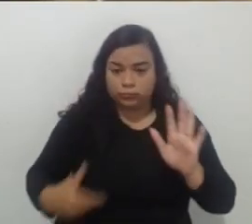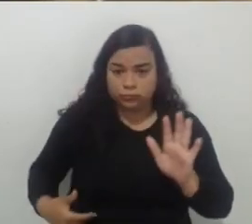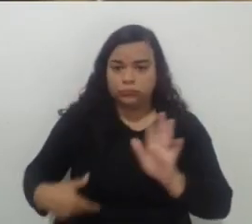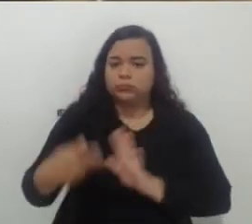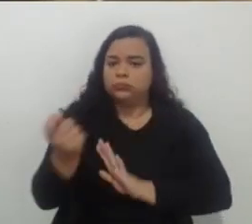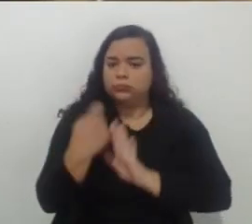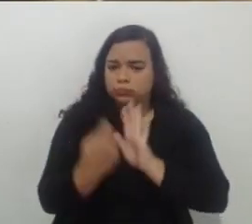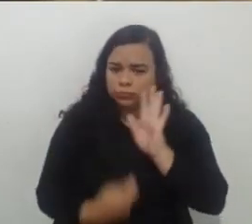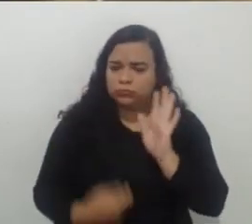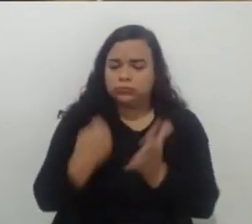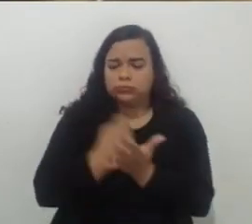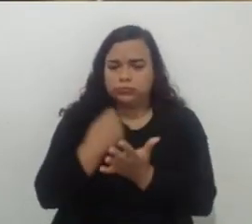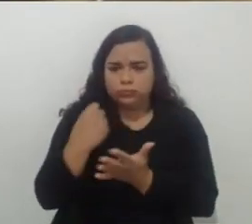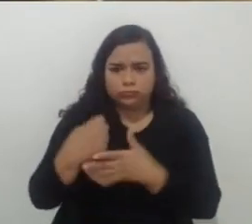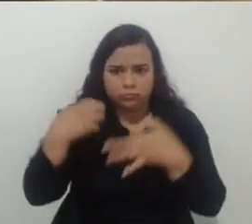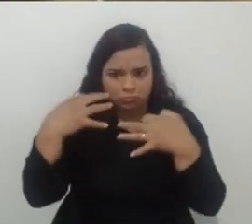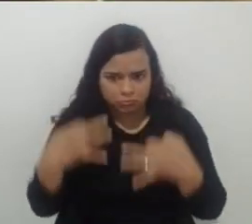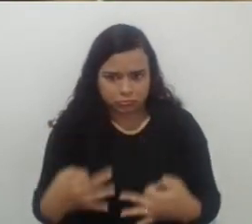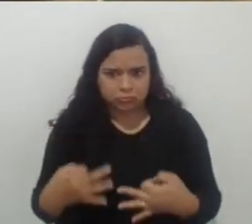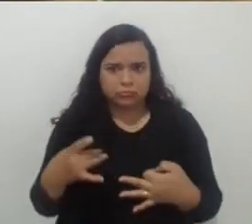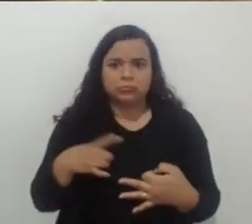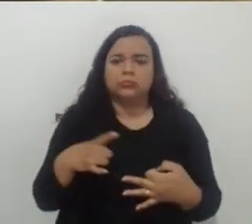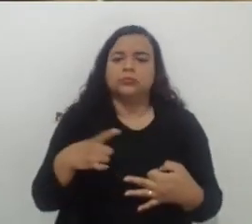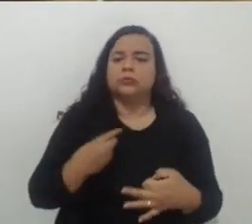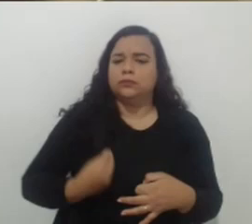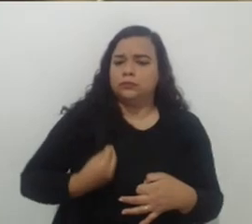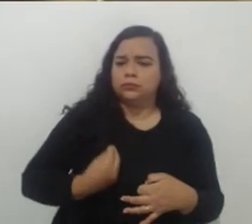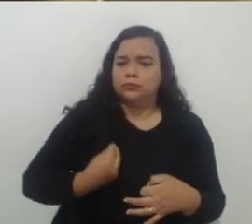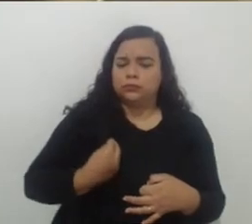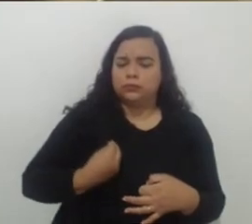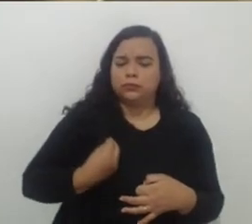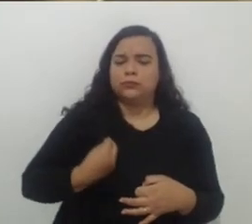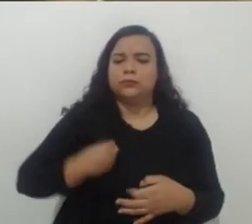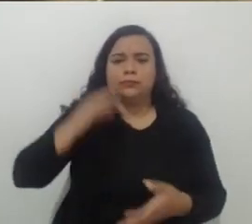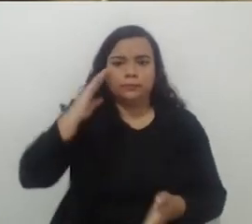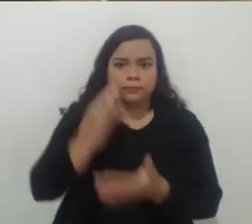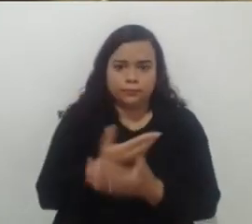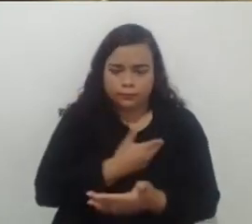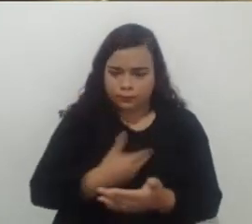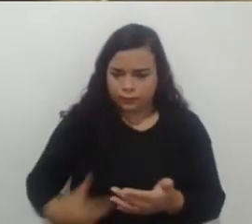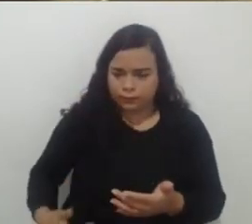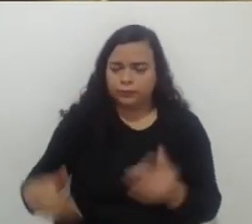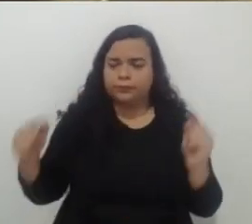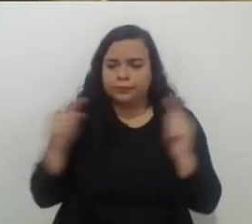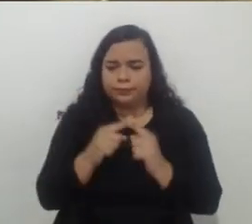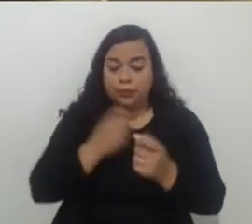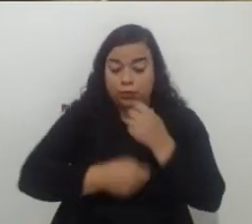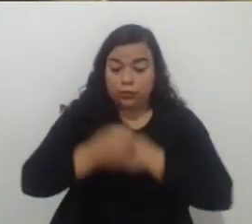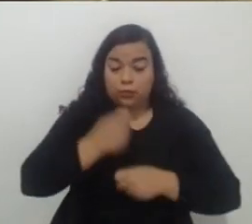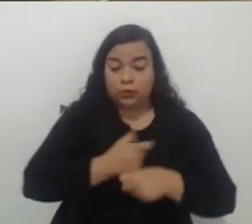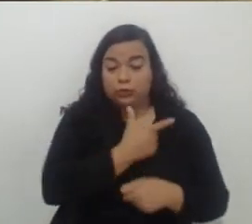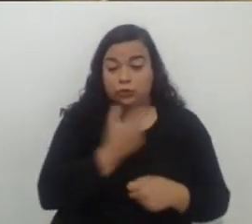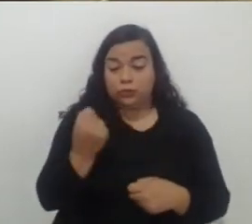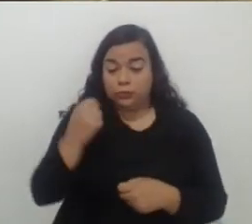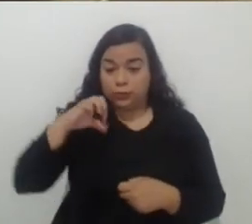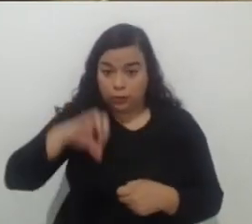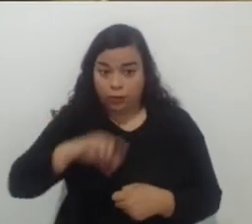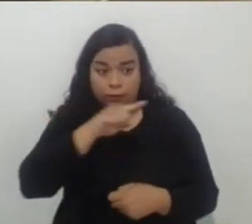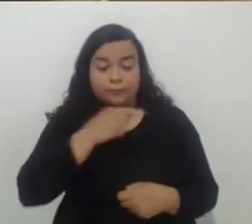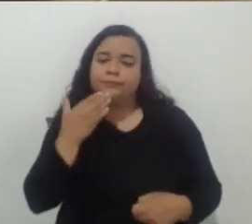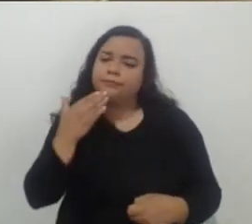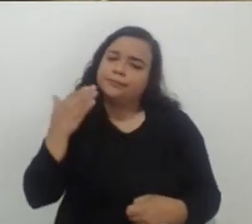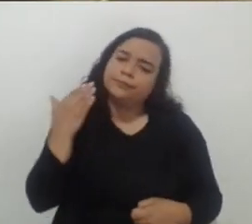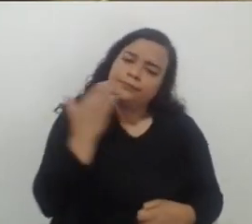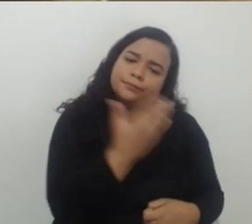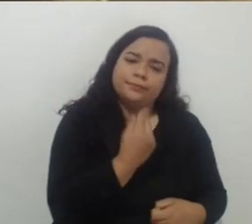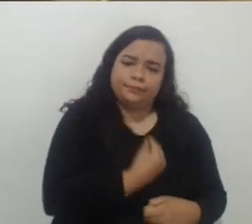competente, com o devido status de fé pública, ela requer, ainda em 2009, a sua habilitação nos precatórios